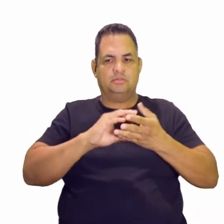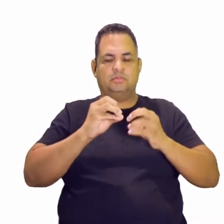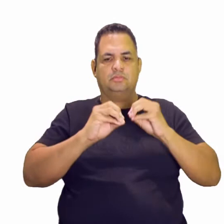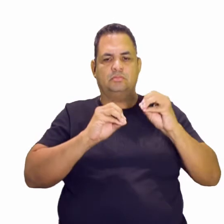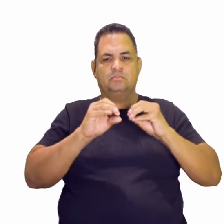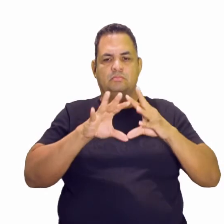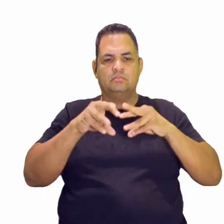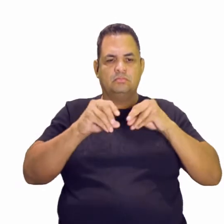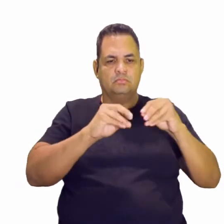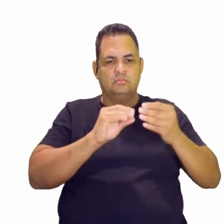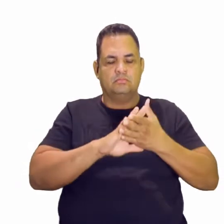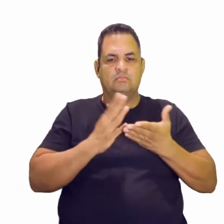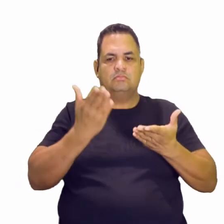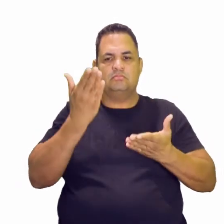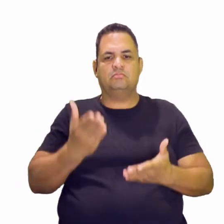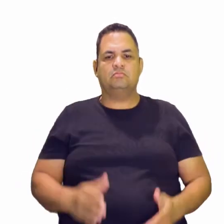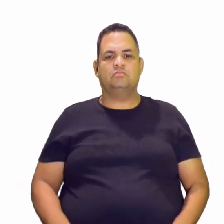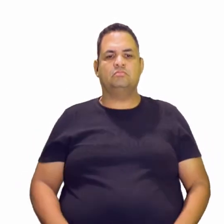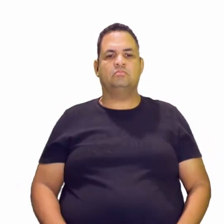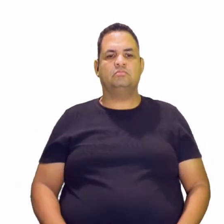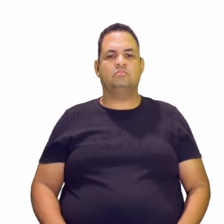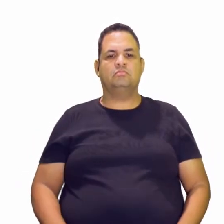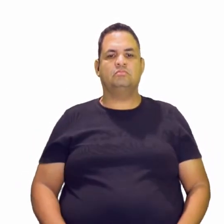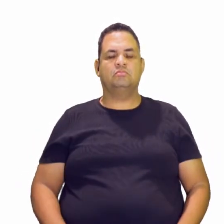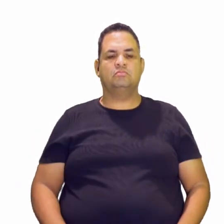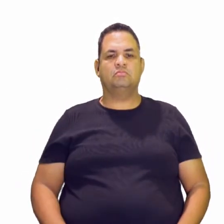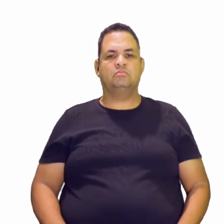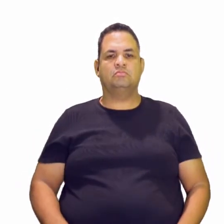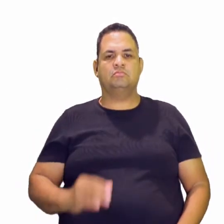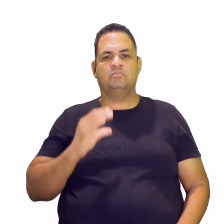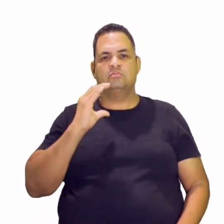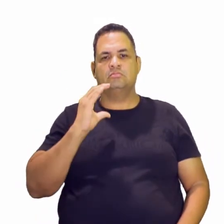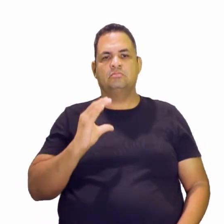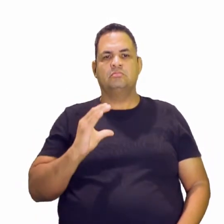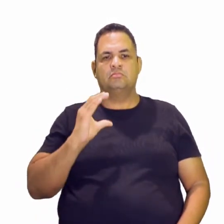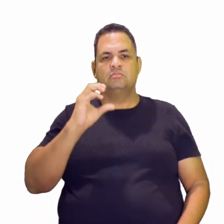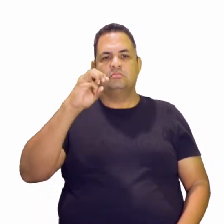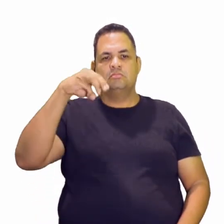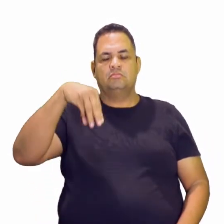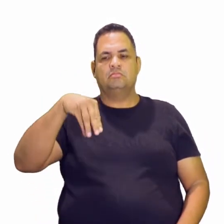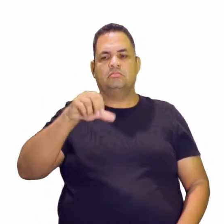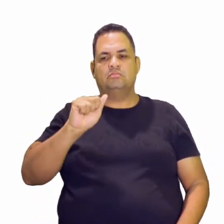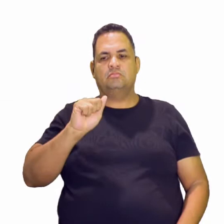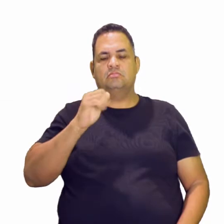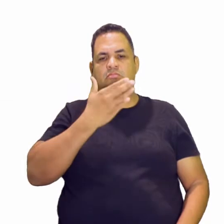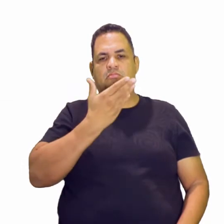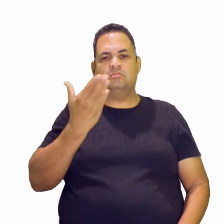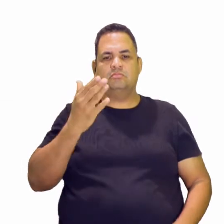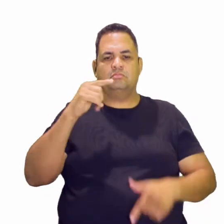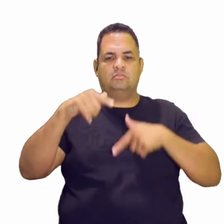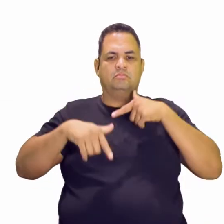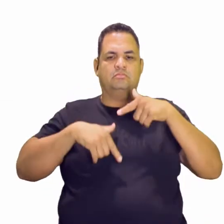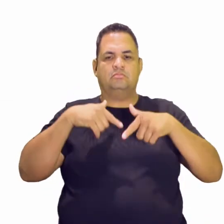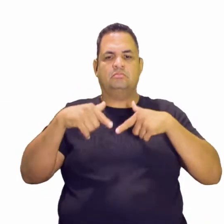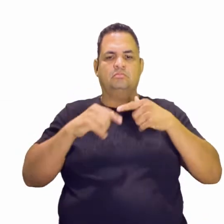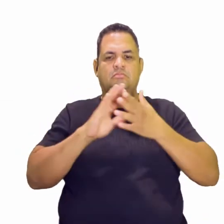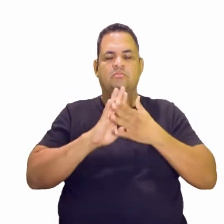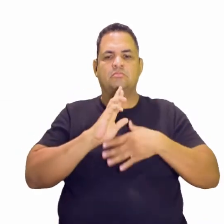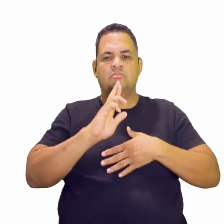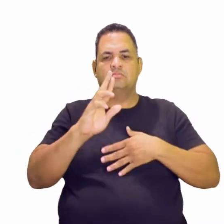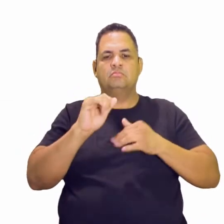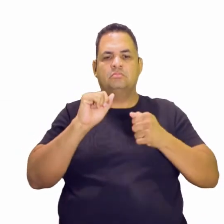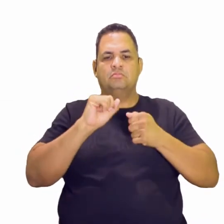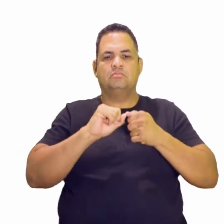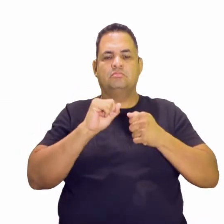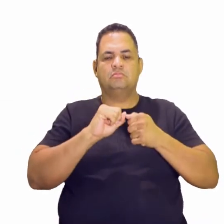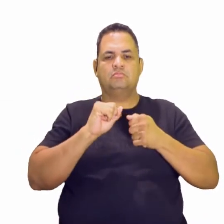Então, artesanato é definido pelo CMA, que é trabalho, né, resultado